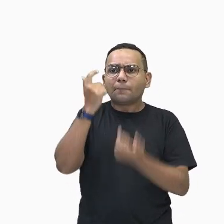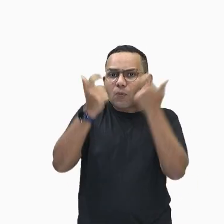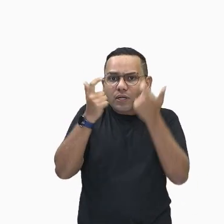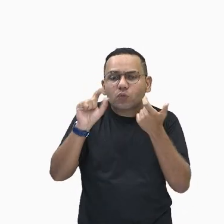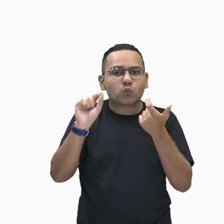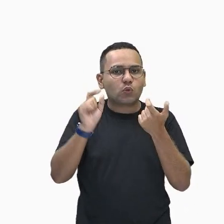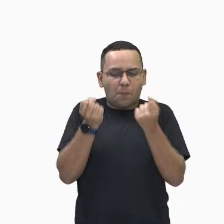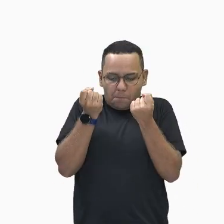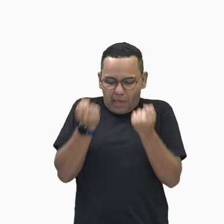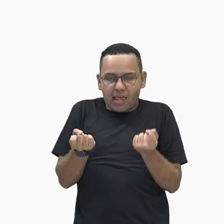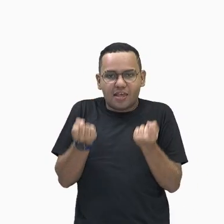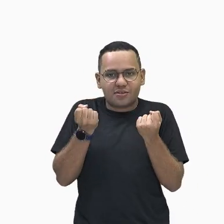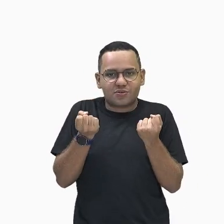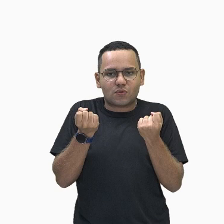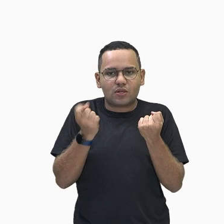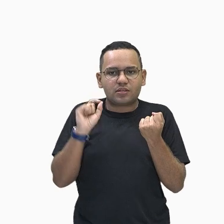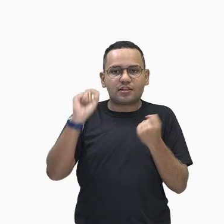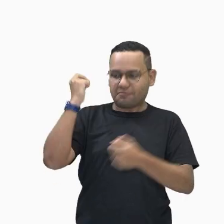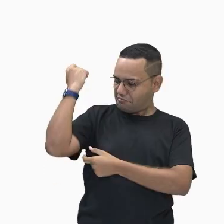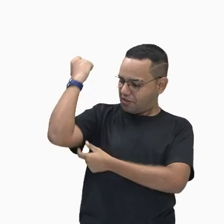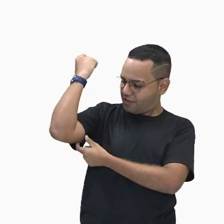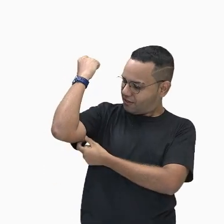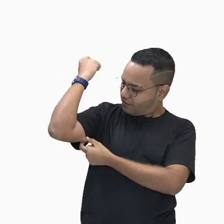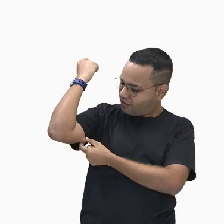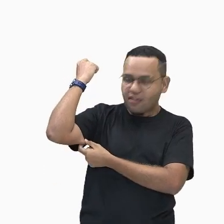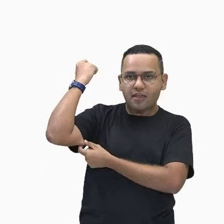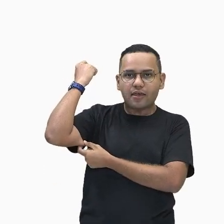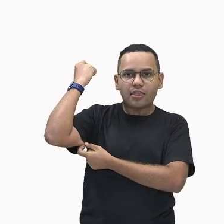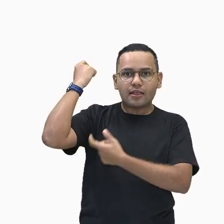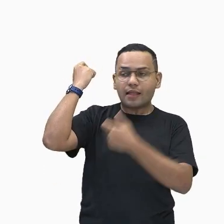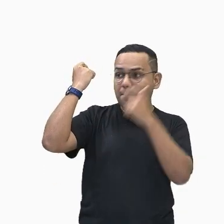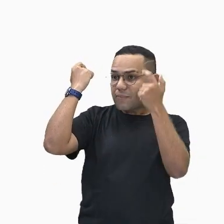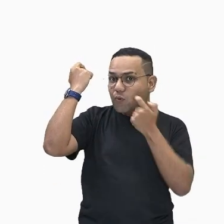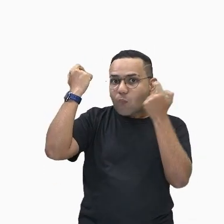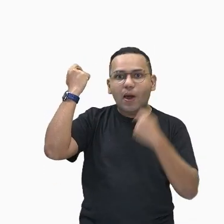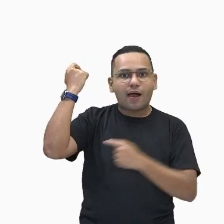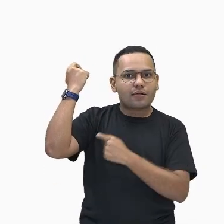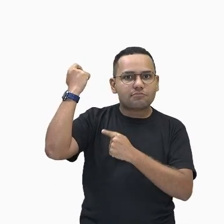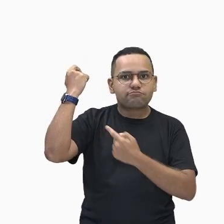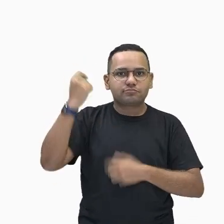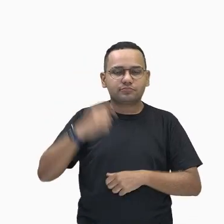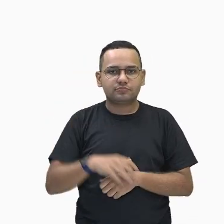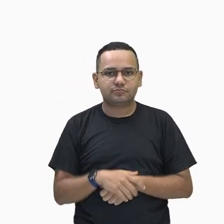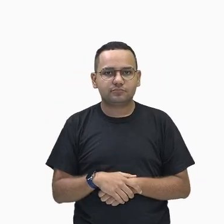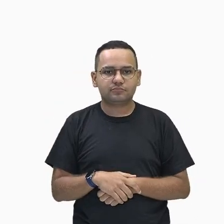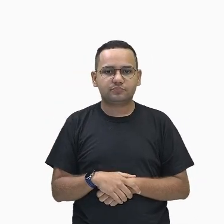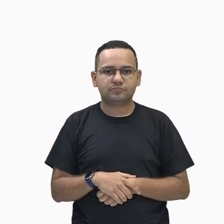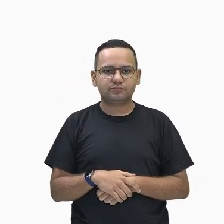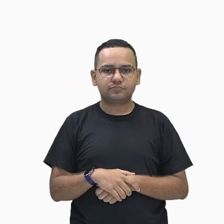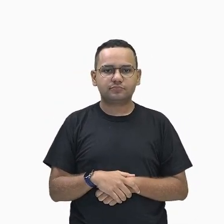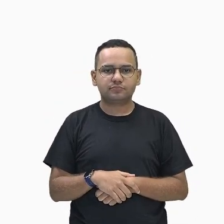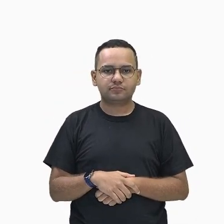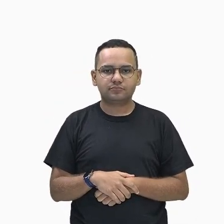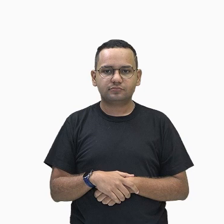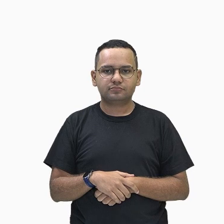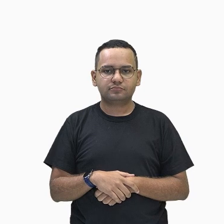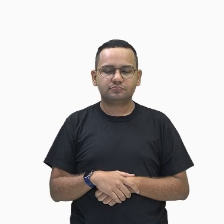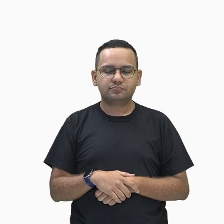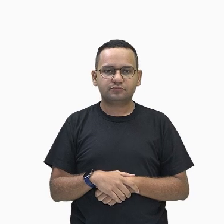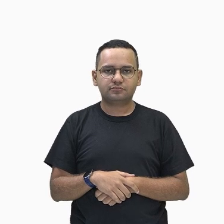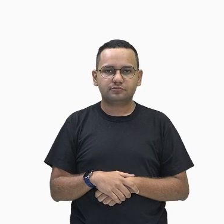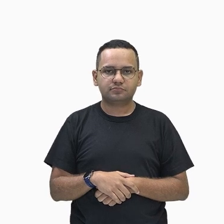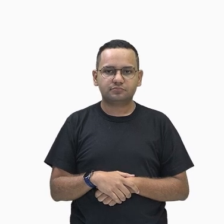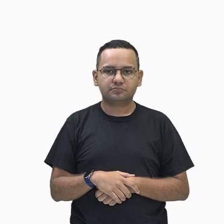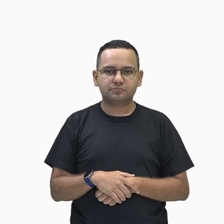do tríceps dela né do da parte de baixo do braço uma parte que incomoda muito as mulheres tá bom E aí esse